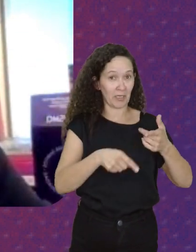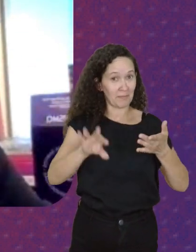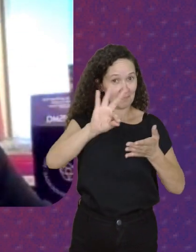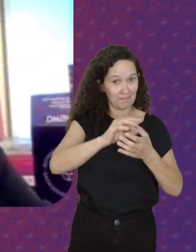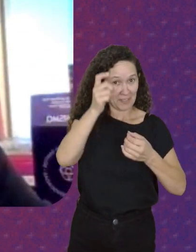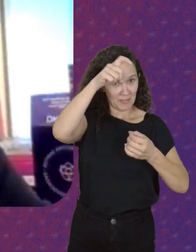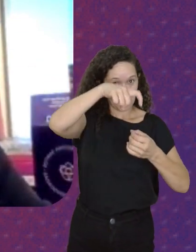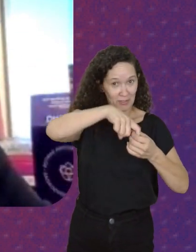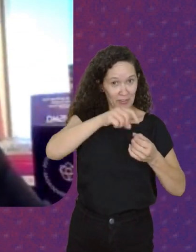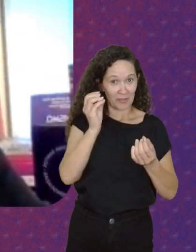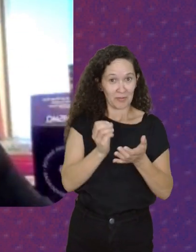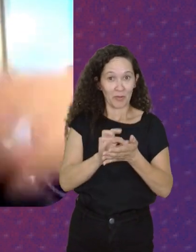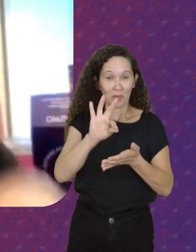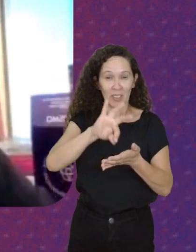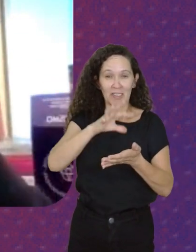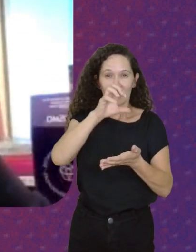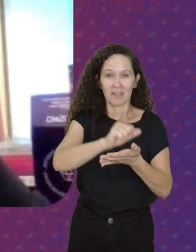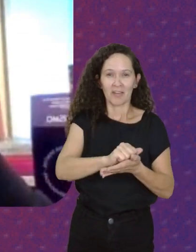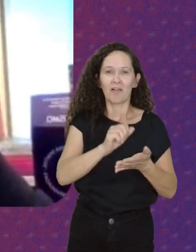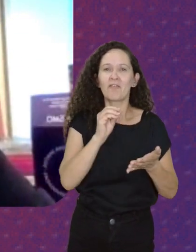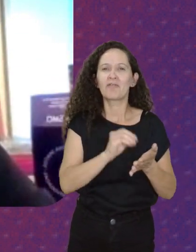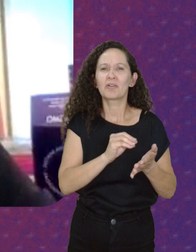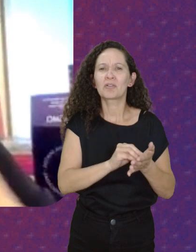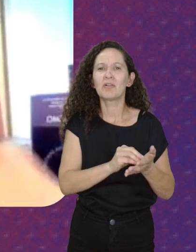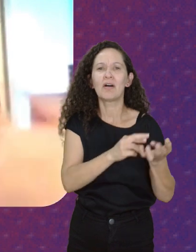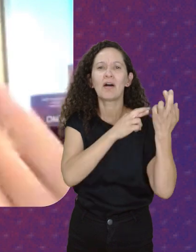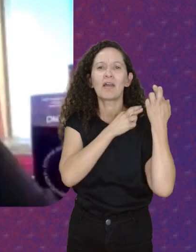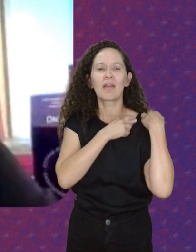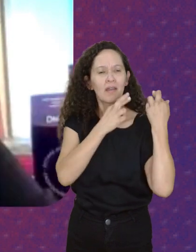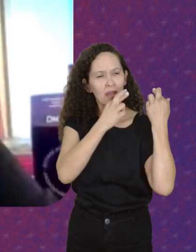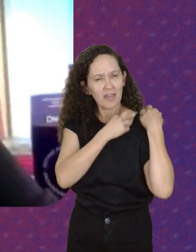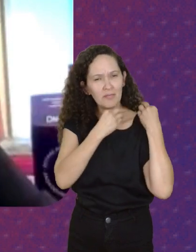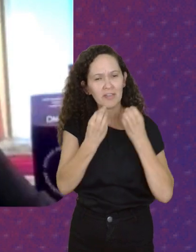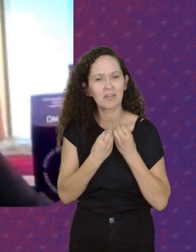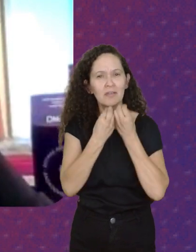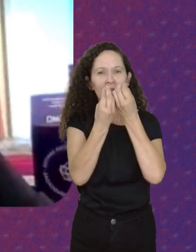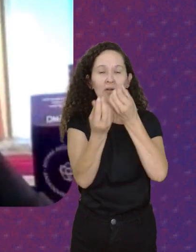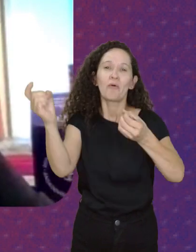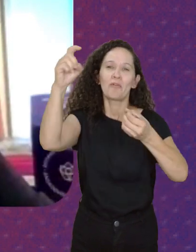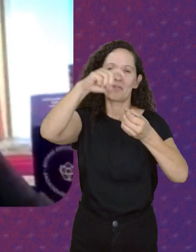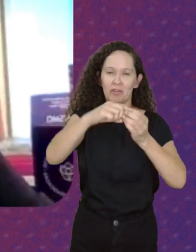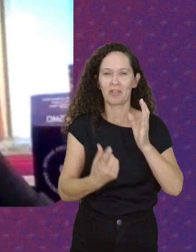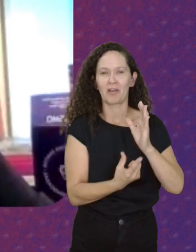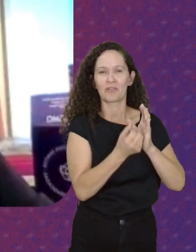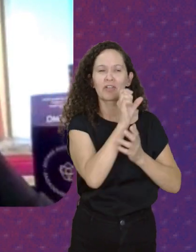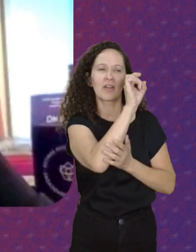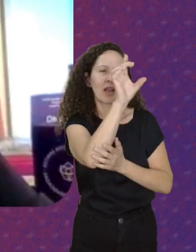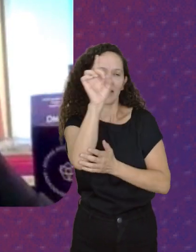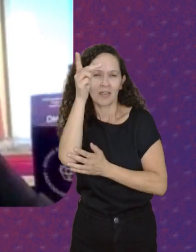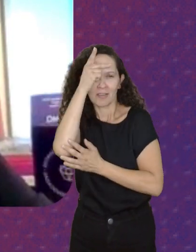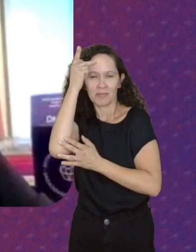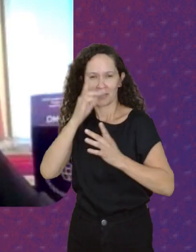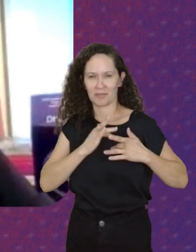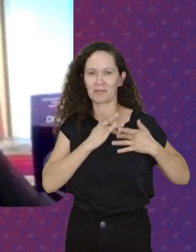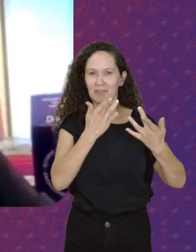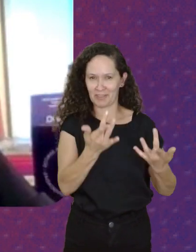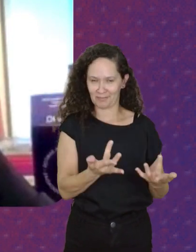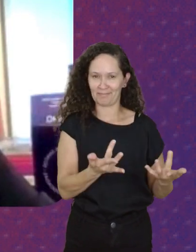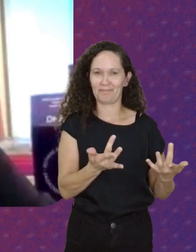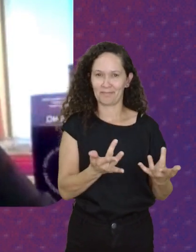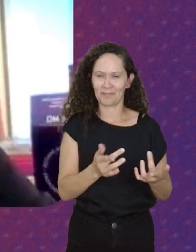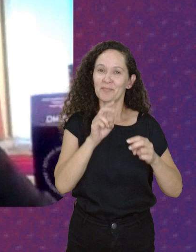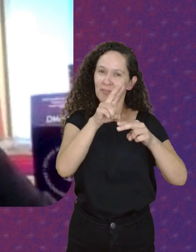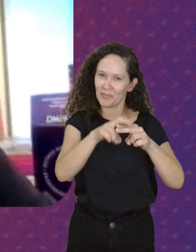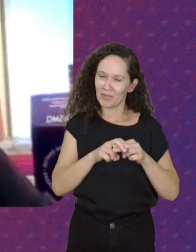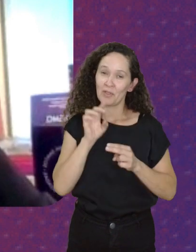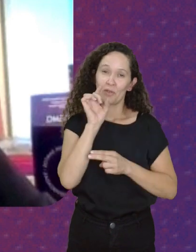for efetivado, a empresa fica responsável por devolver todo o dinheiro para as pessoas que fizeram as doações. Então, por